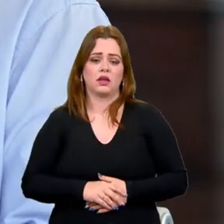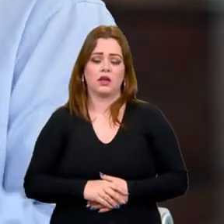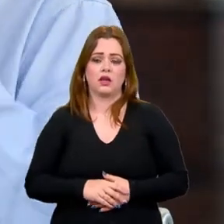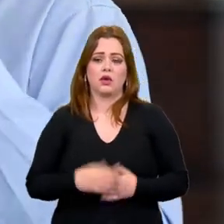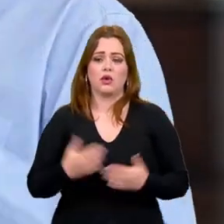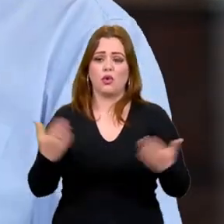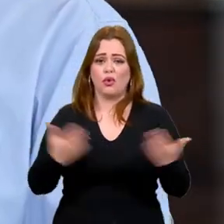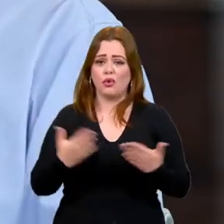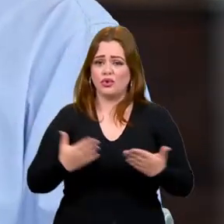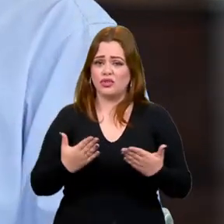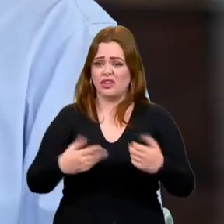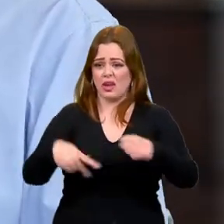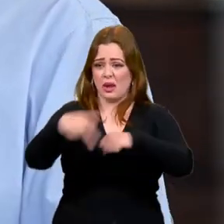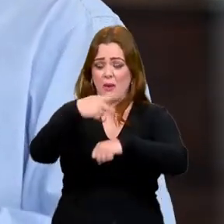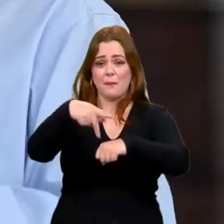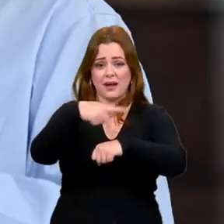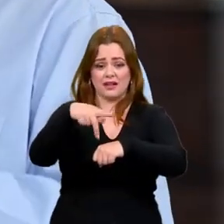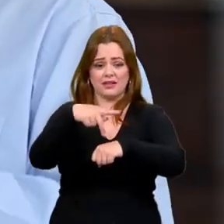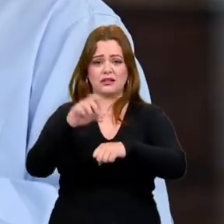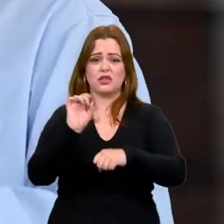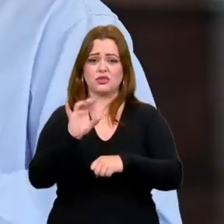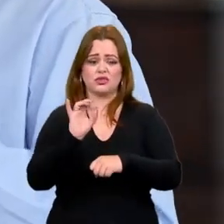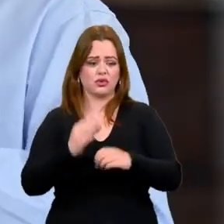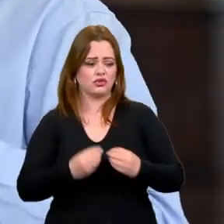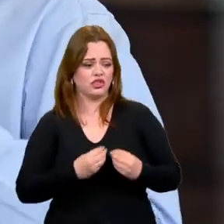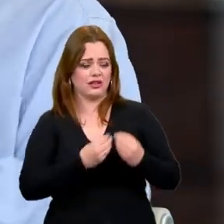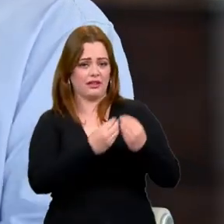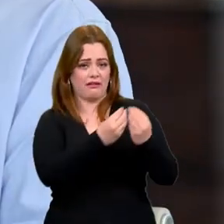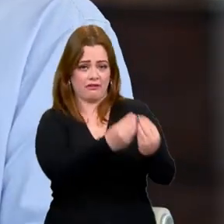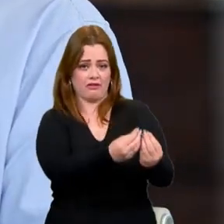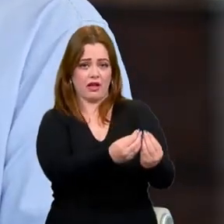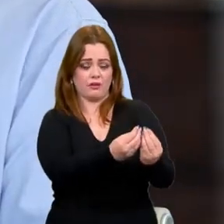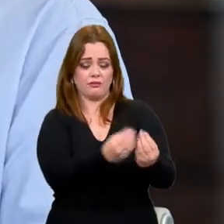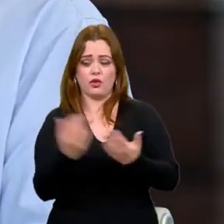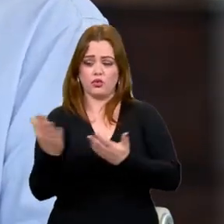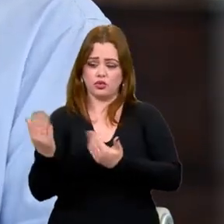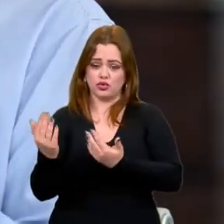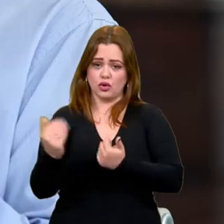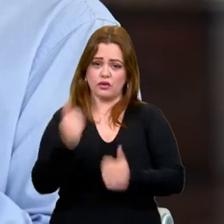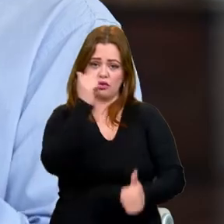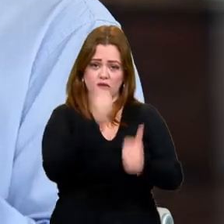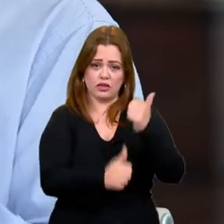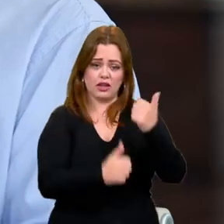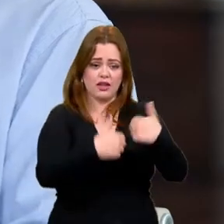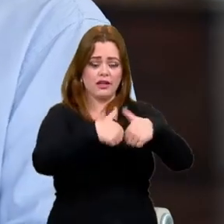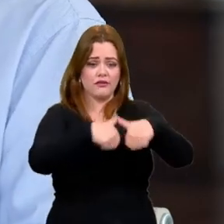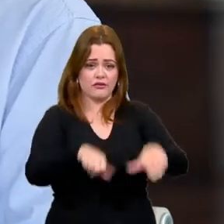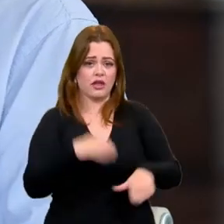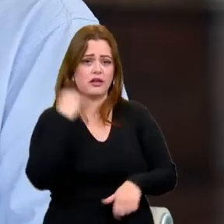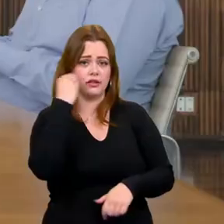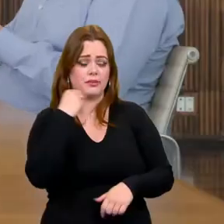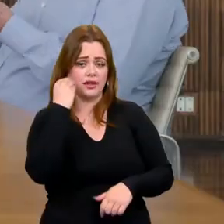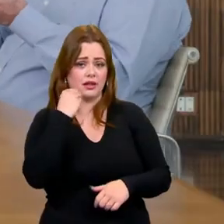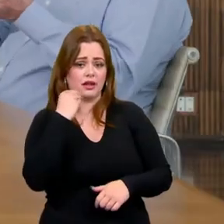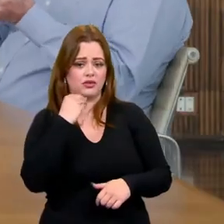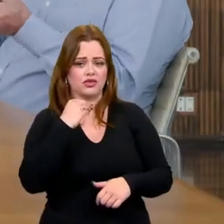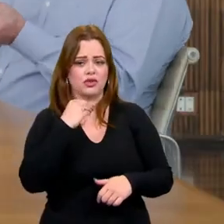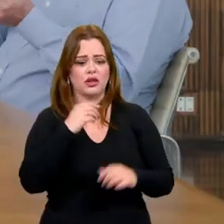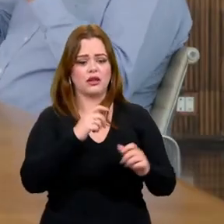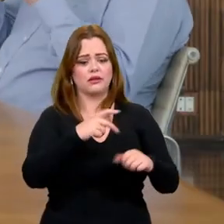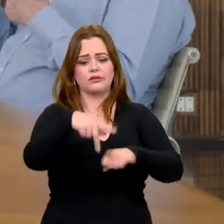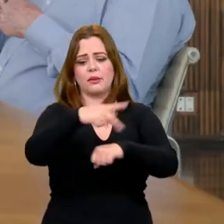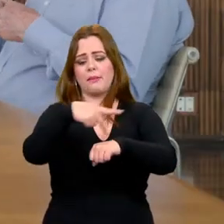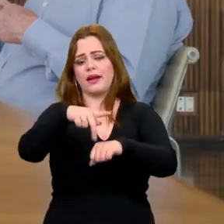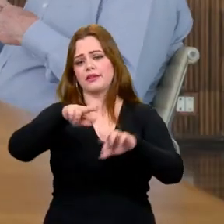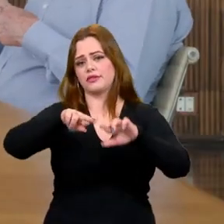de jovem jogadores que ficam Experiente no exterior a gente vende eles com 17 e